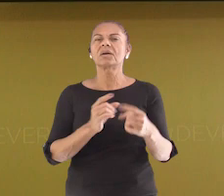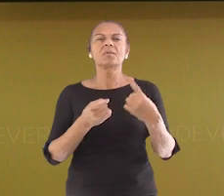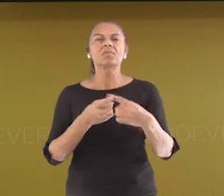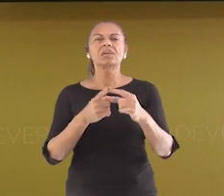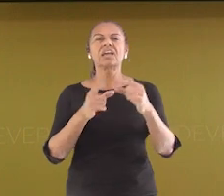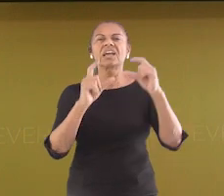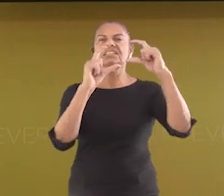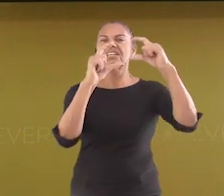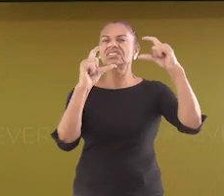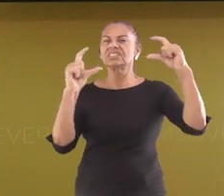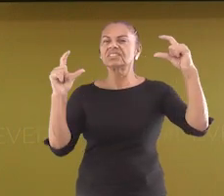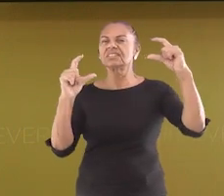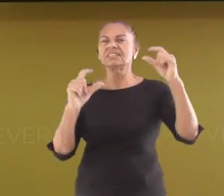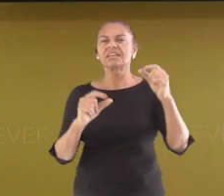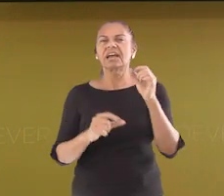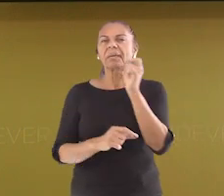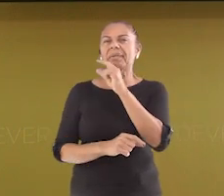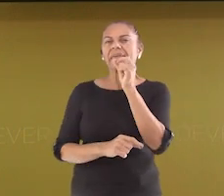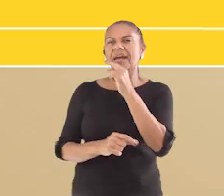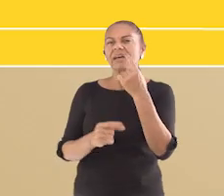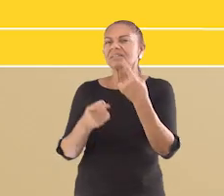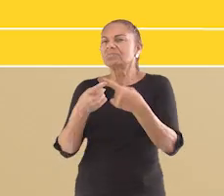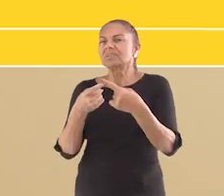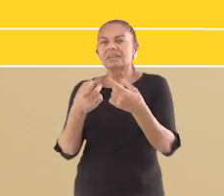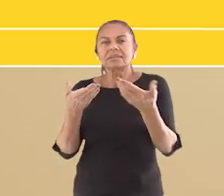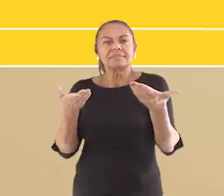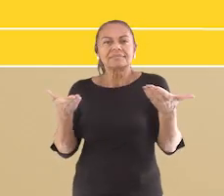é engraçada? Pense mais uma vez.